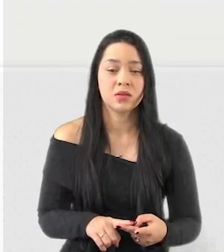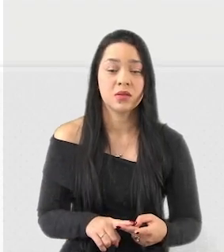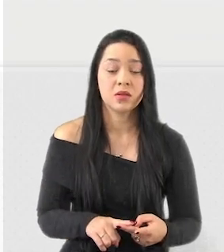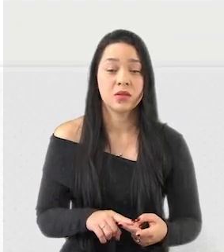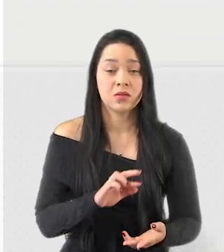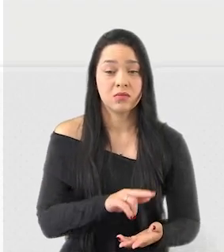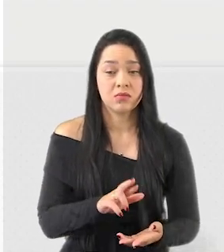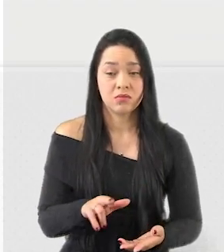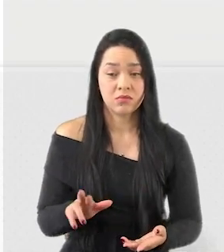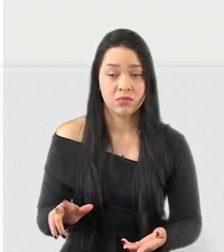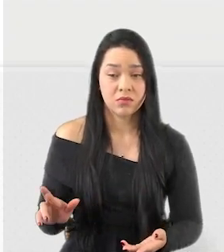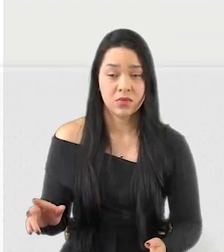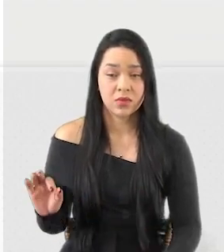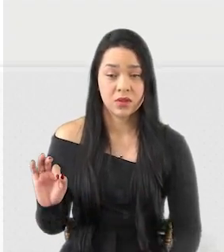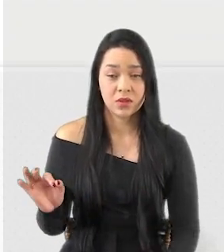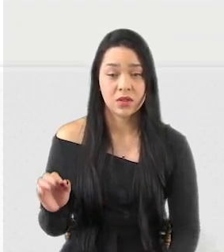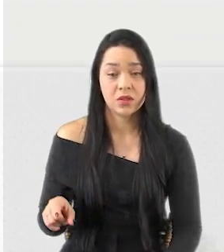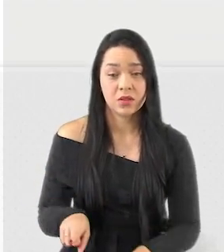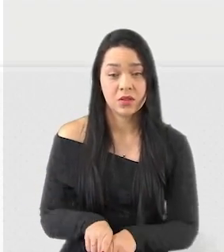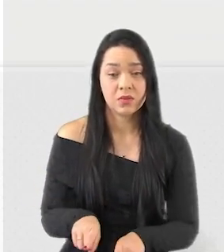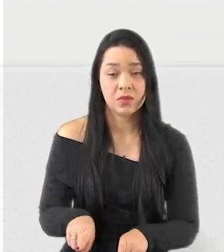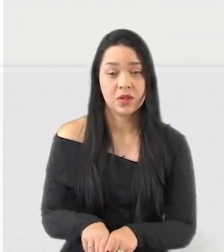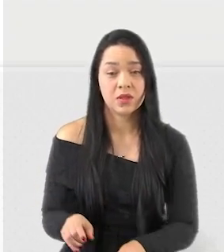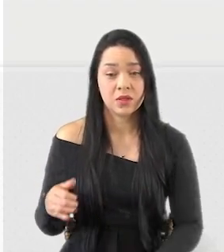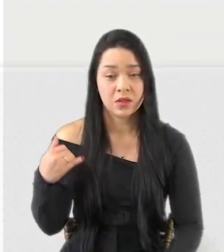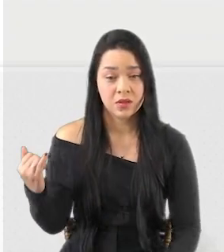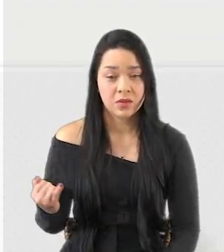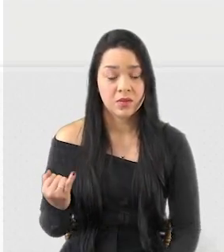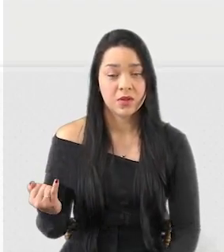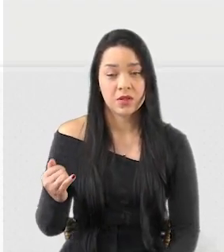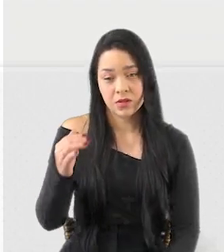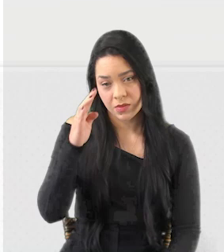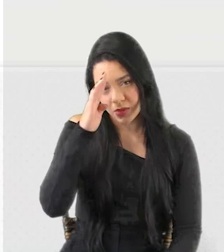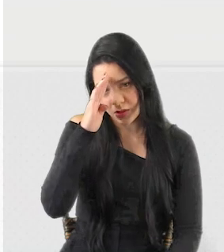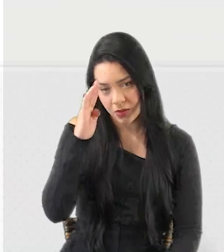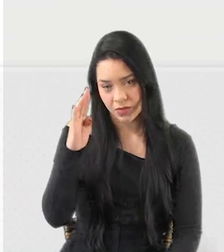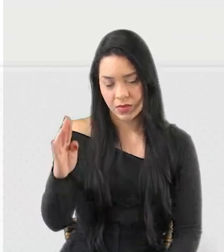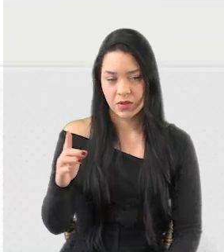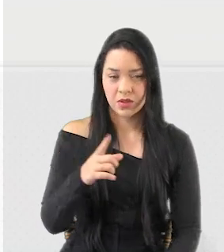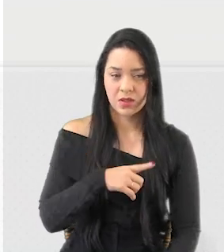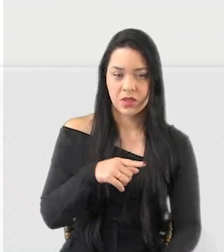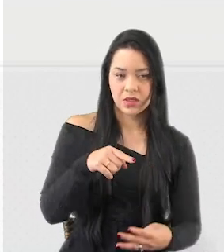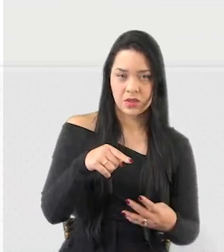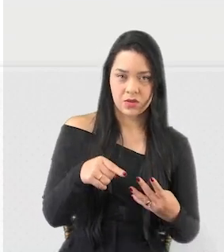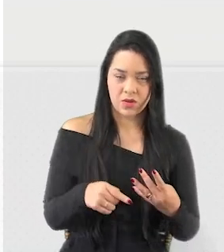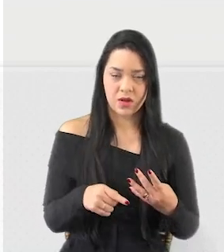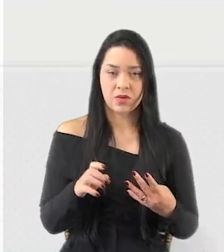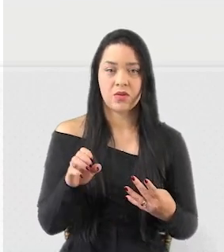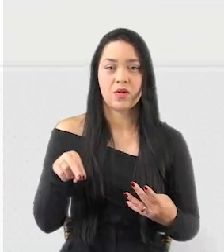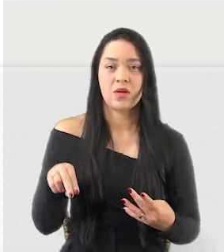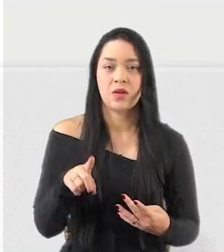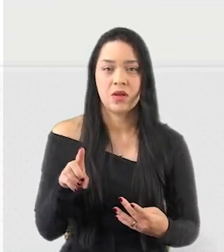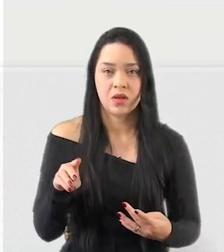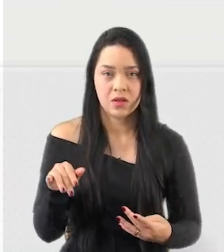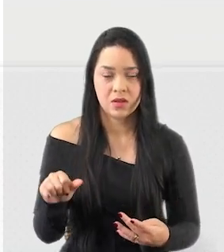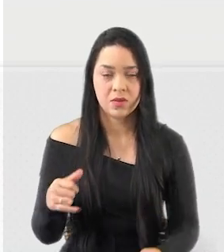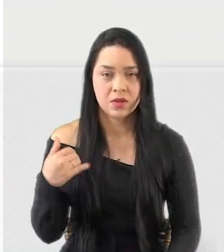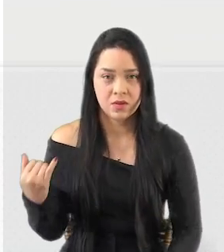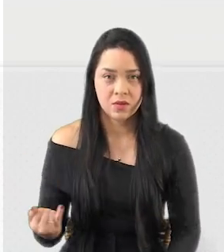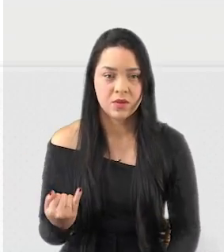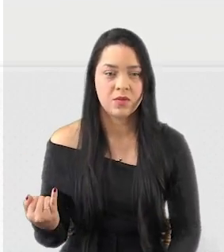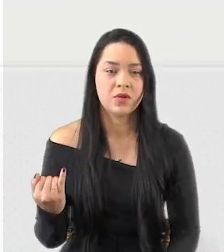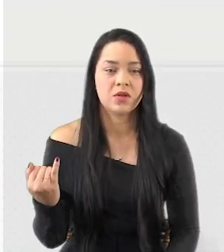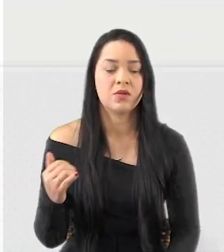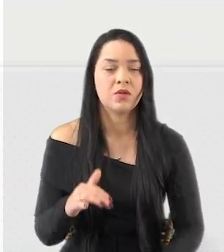fragmento de Okazaki, tá bom? Que são importantes, mas a gente vai falar principalmente dessas 4 enzimas que são importantes para o processo